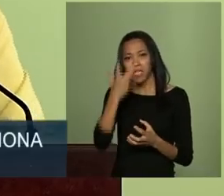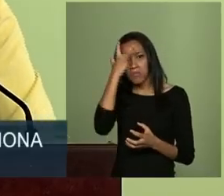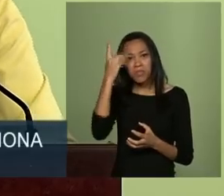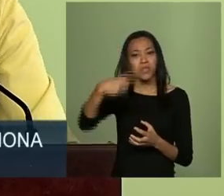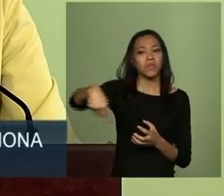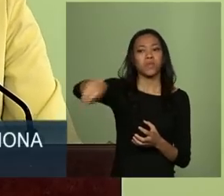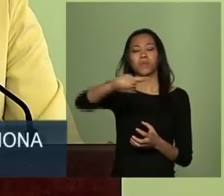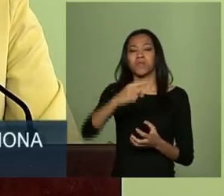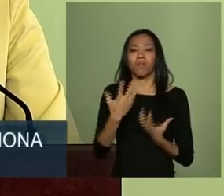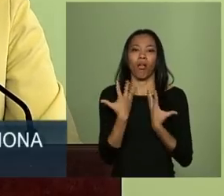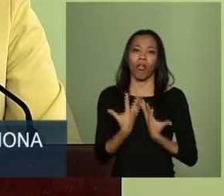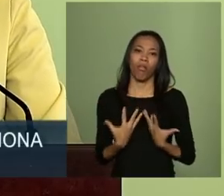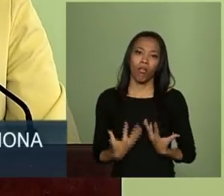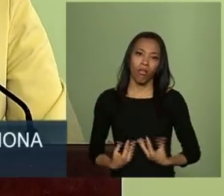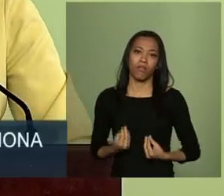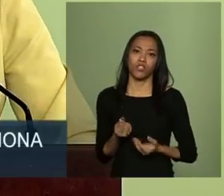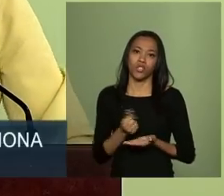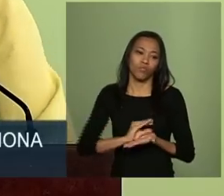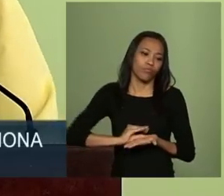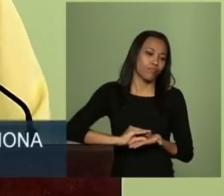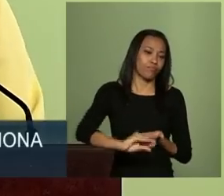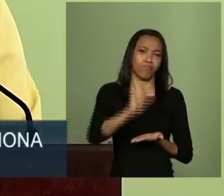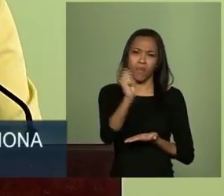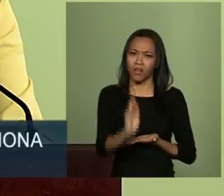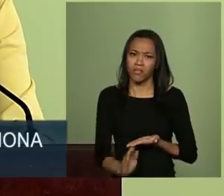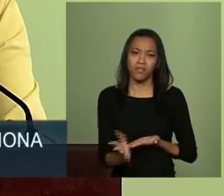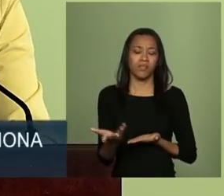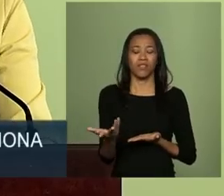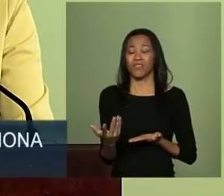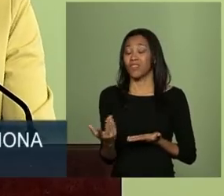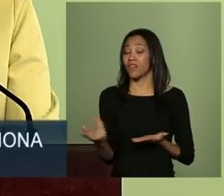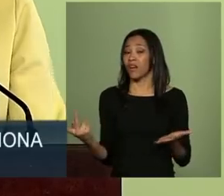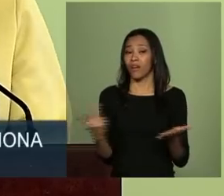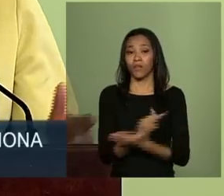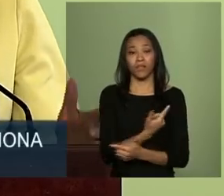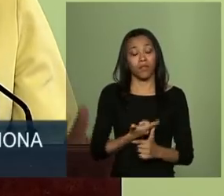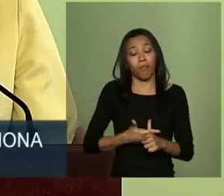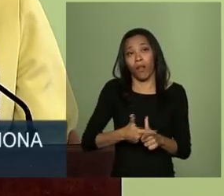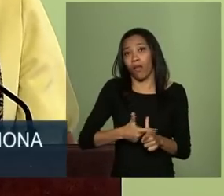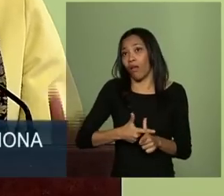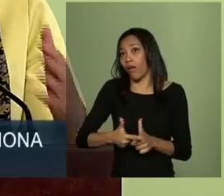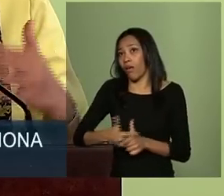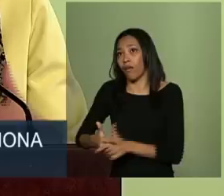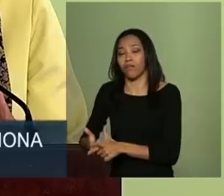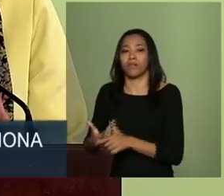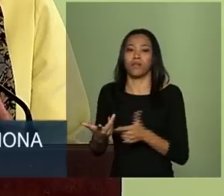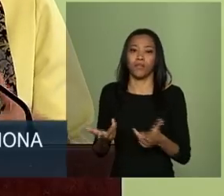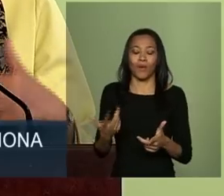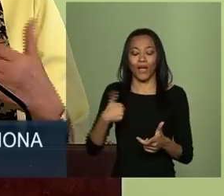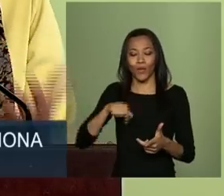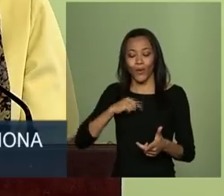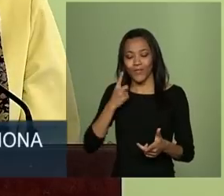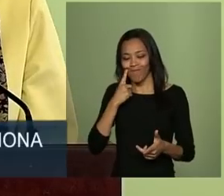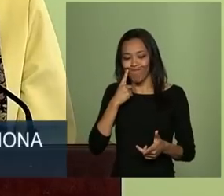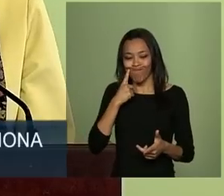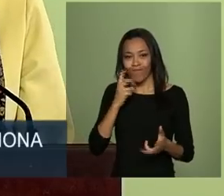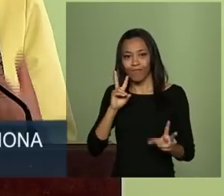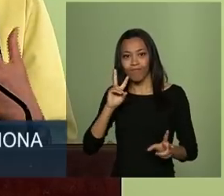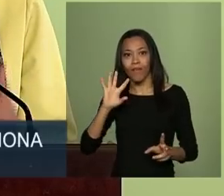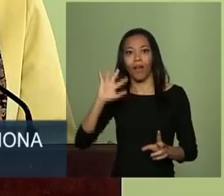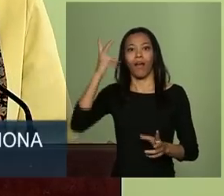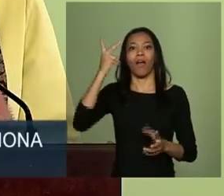desestimulava o investimento, criava uma série de problemas. E esse foi um quadro que nós